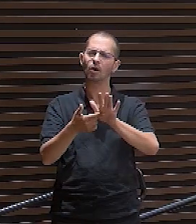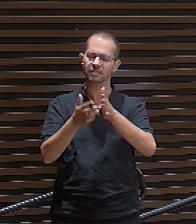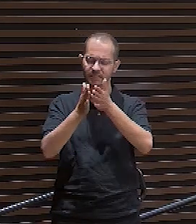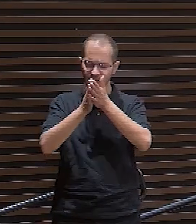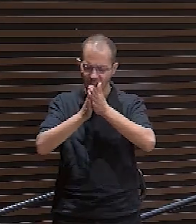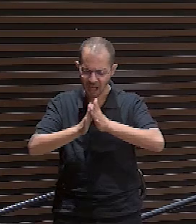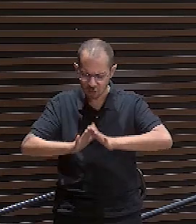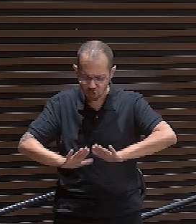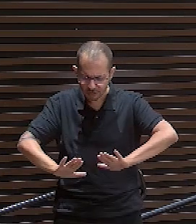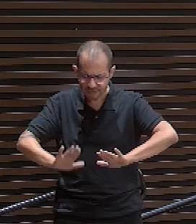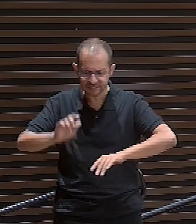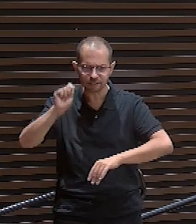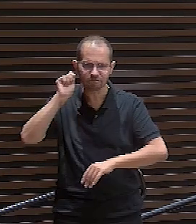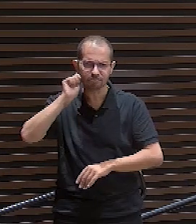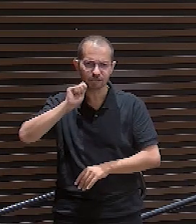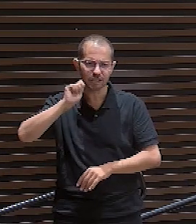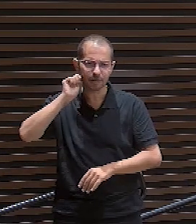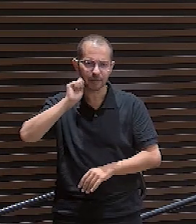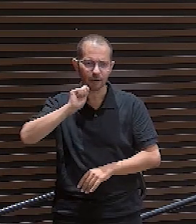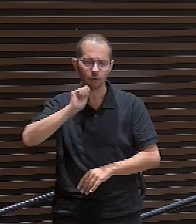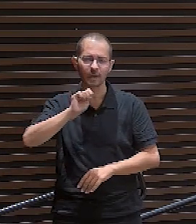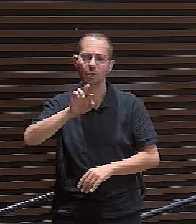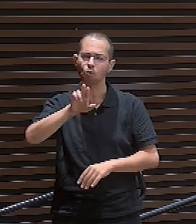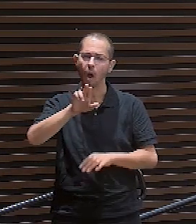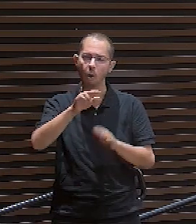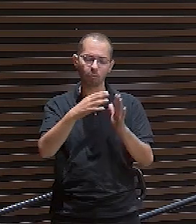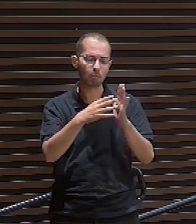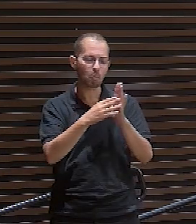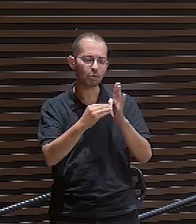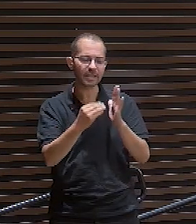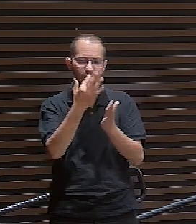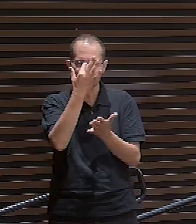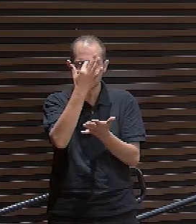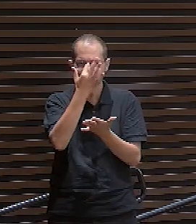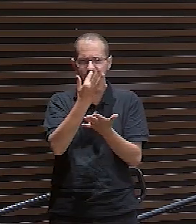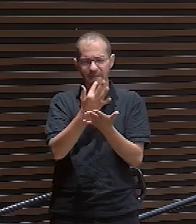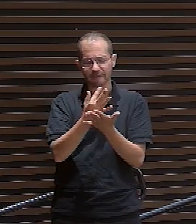Abel como um modelo de fé verdadeira,